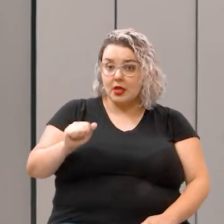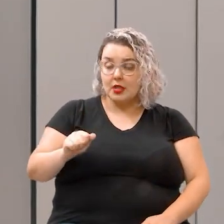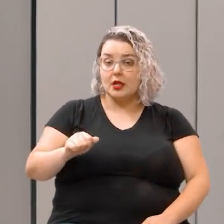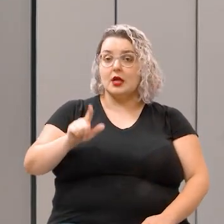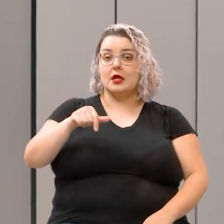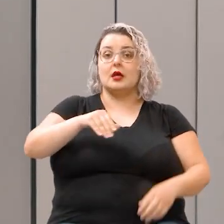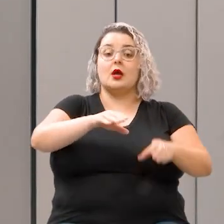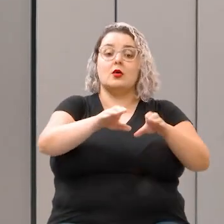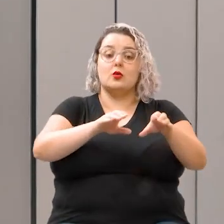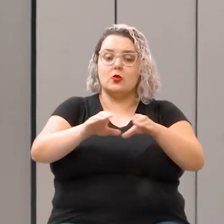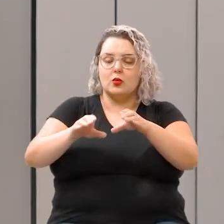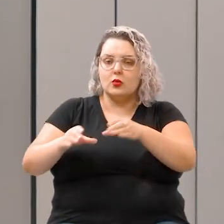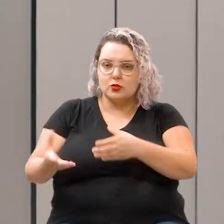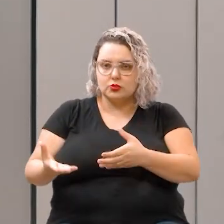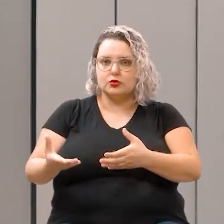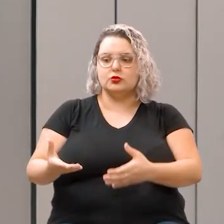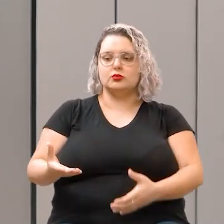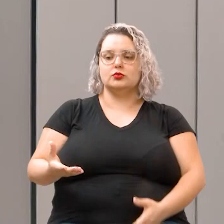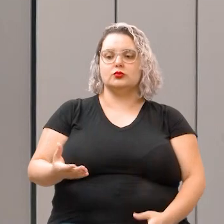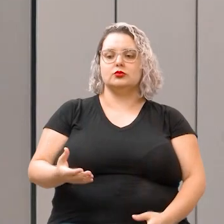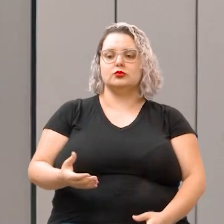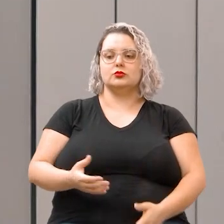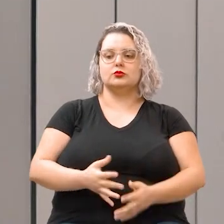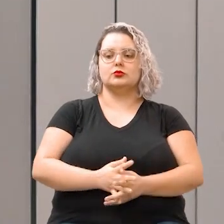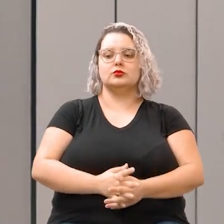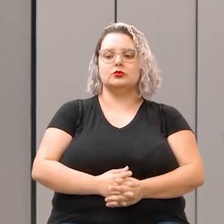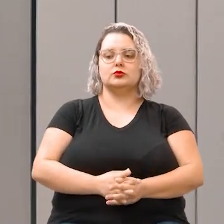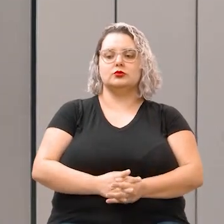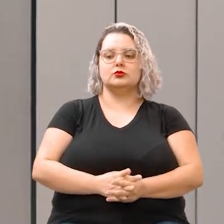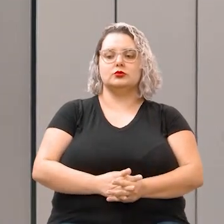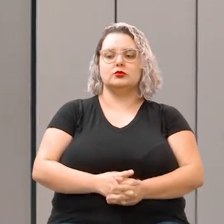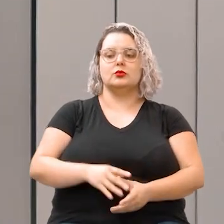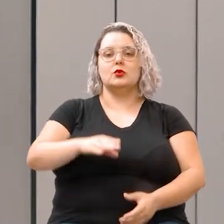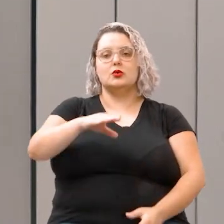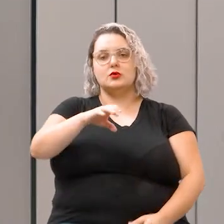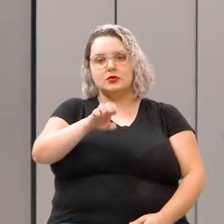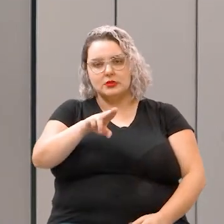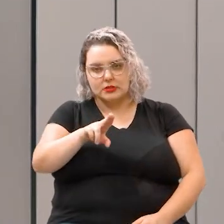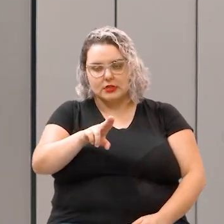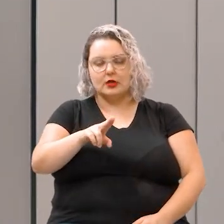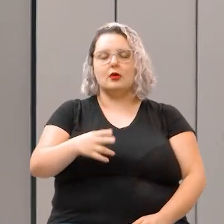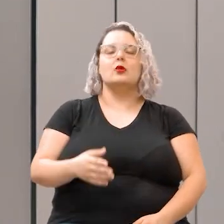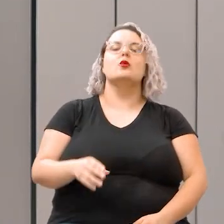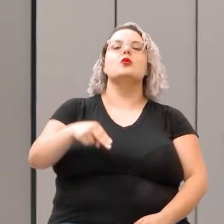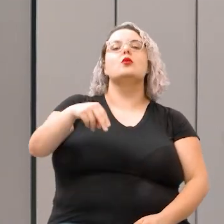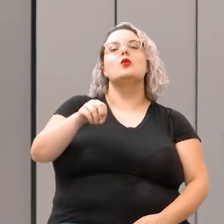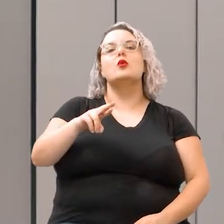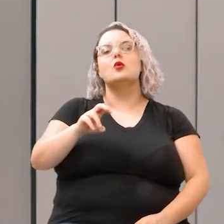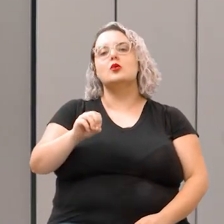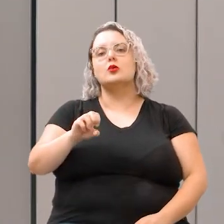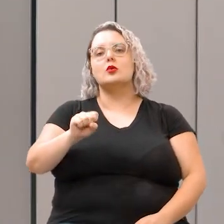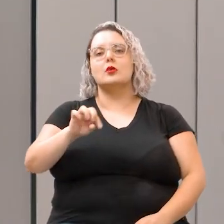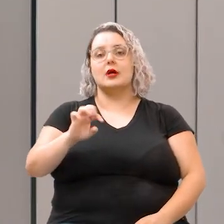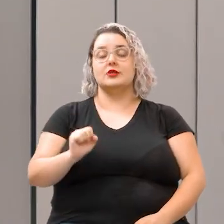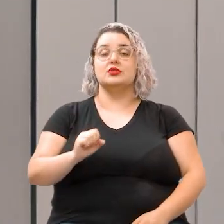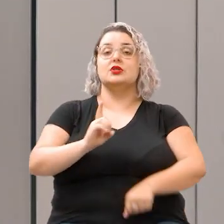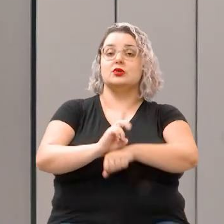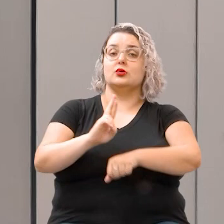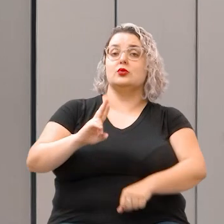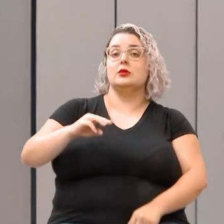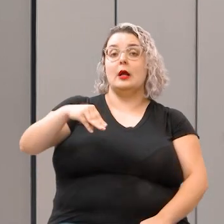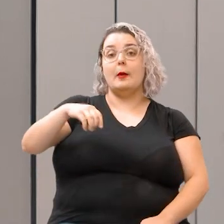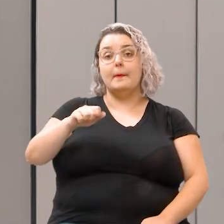que é coordenadora do CEU Noroeste, o CEU Noroeste, também a doutora Isabela Mantovani, que